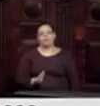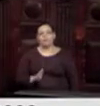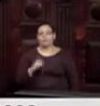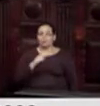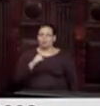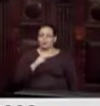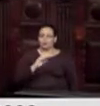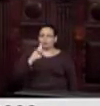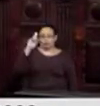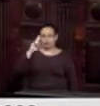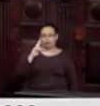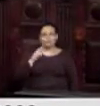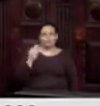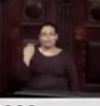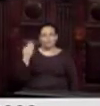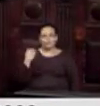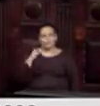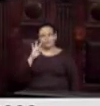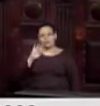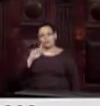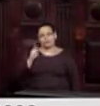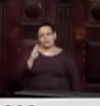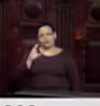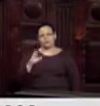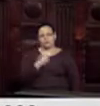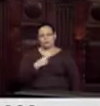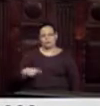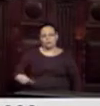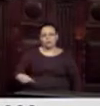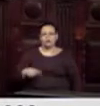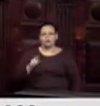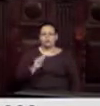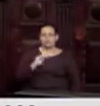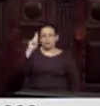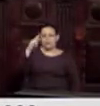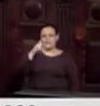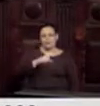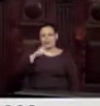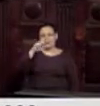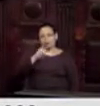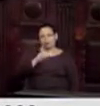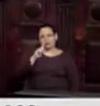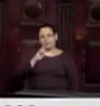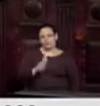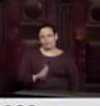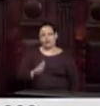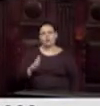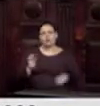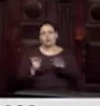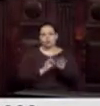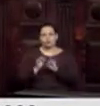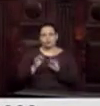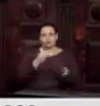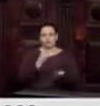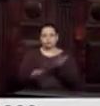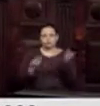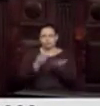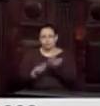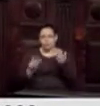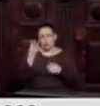titularidade. Na era FHC, a titularidade estava com o PSDB. O projeto derrotado